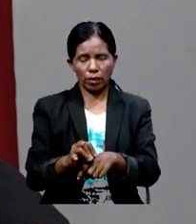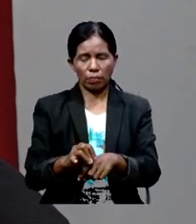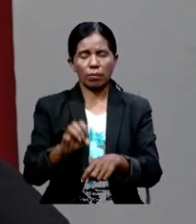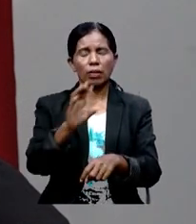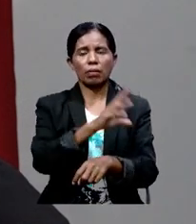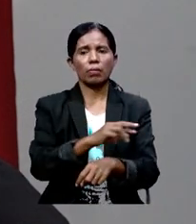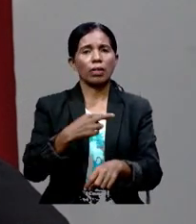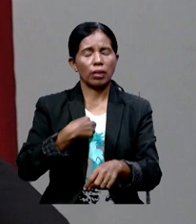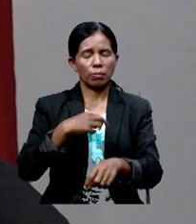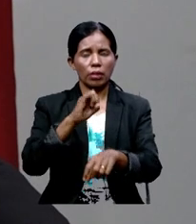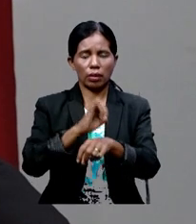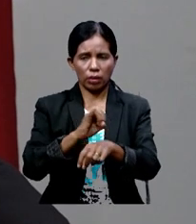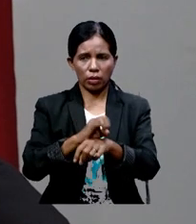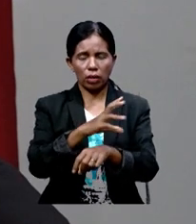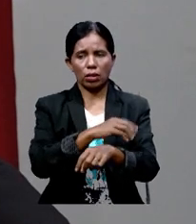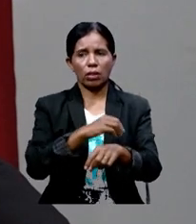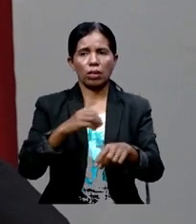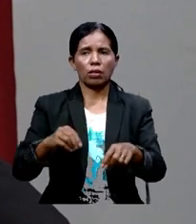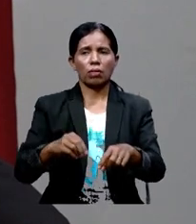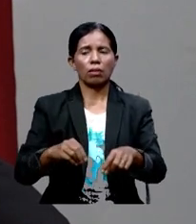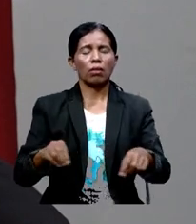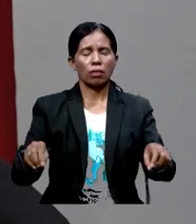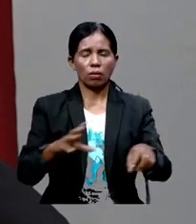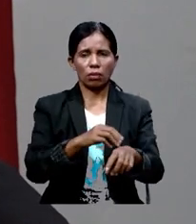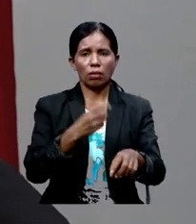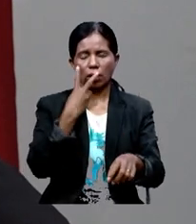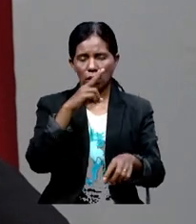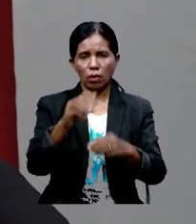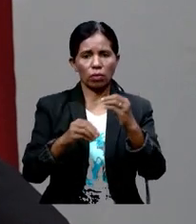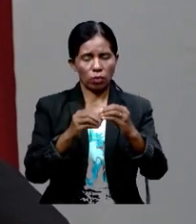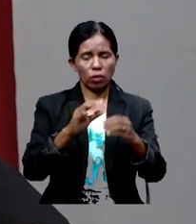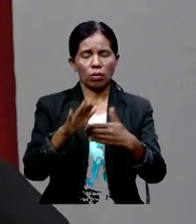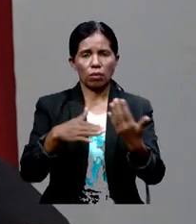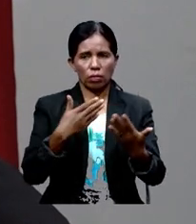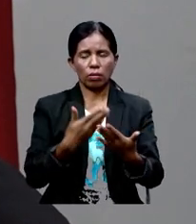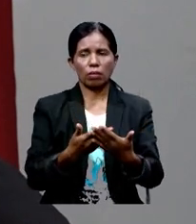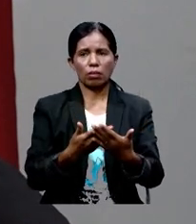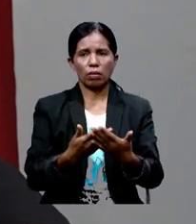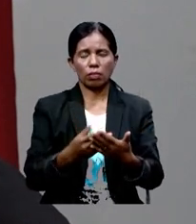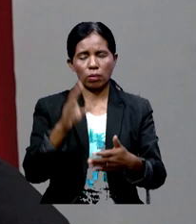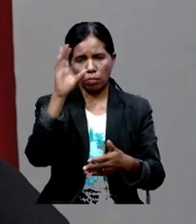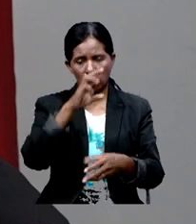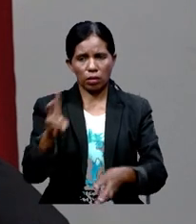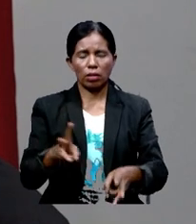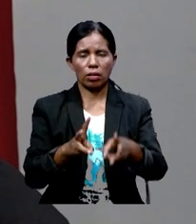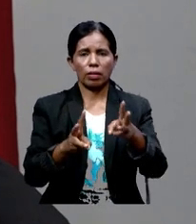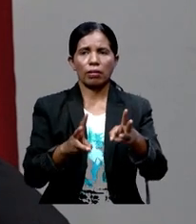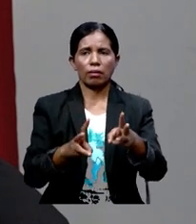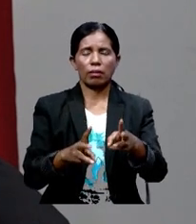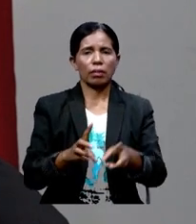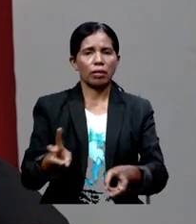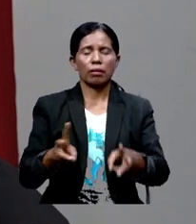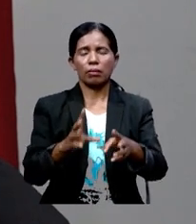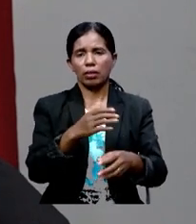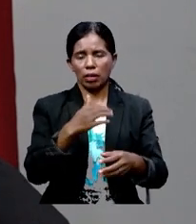né e mos o conferência episcopal para o todo buka ne dalam dalam ne bema